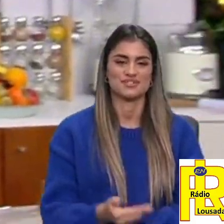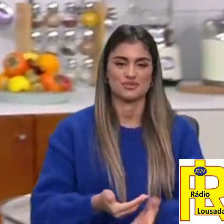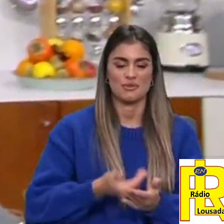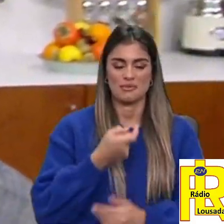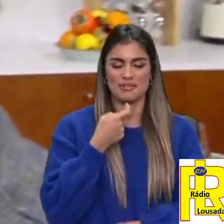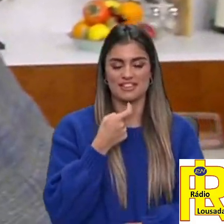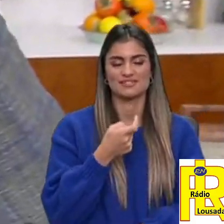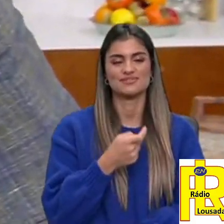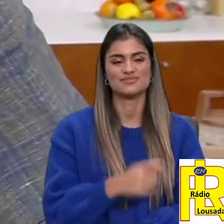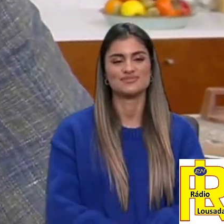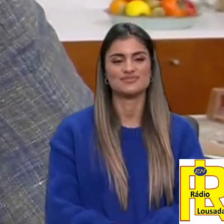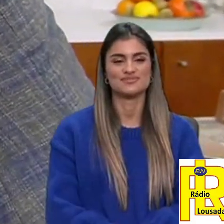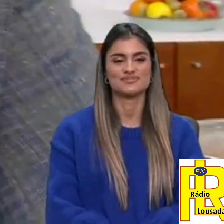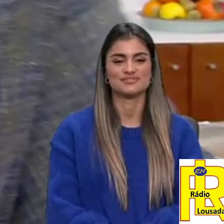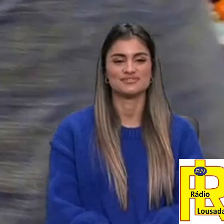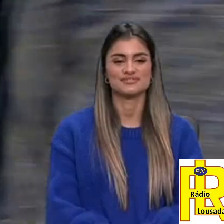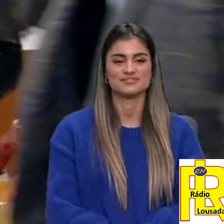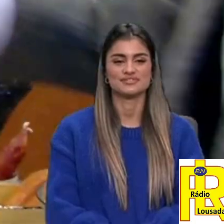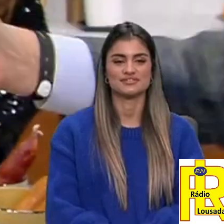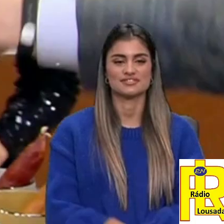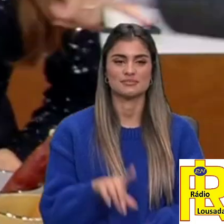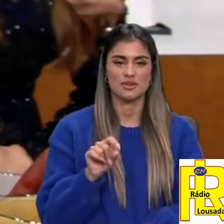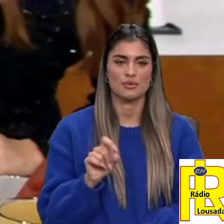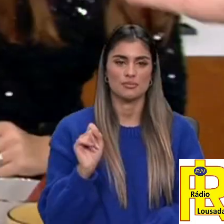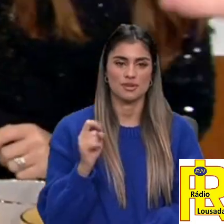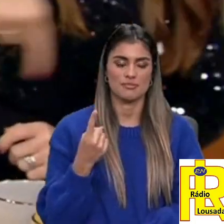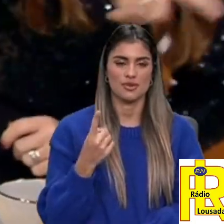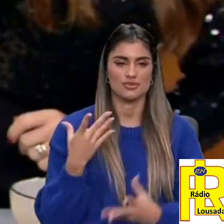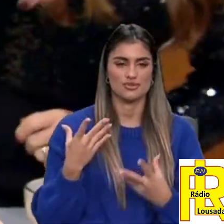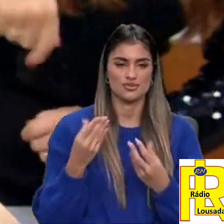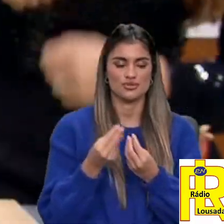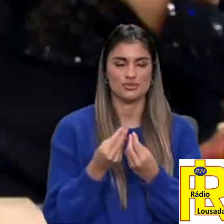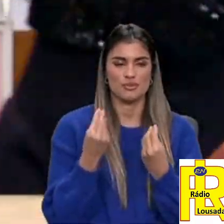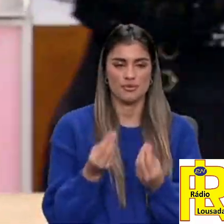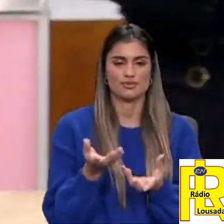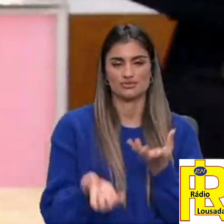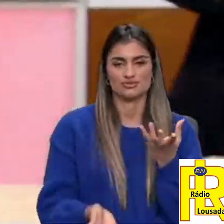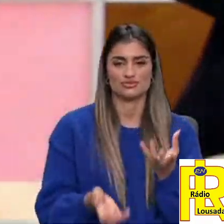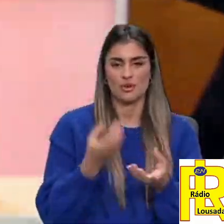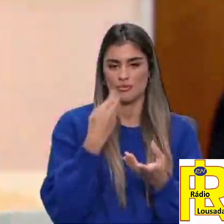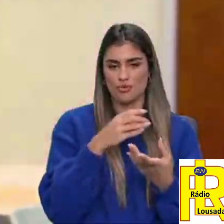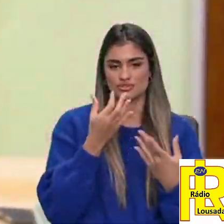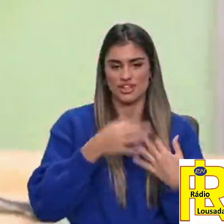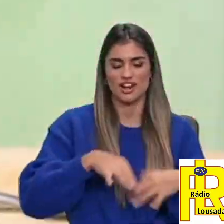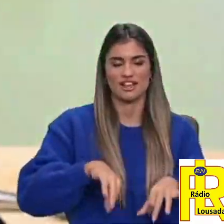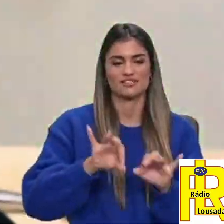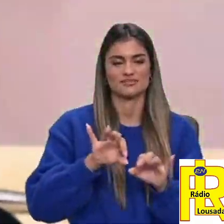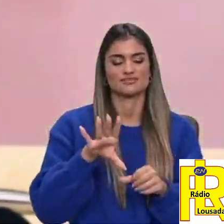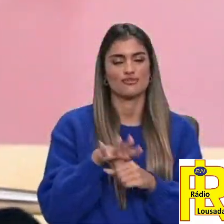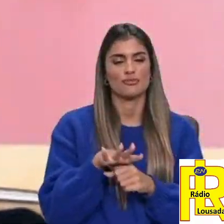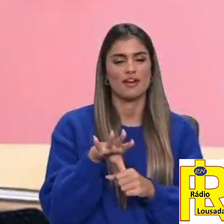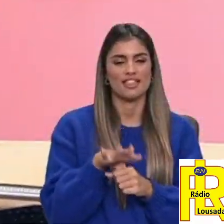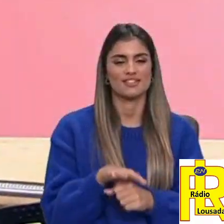pedra, oh, oh. A primeira ao docinho, a tonsura da vizinha, a marcela da fumada.